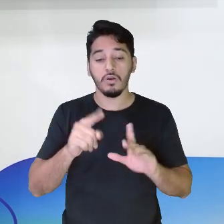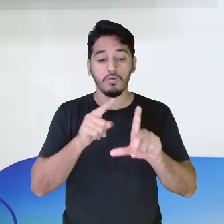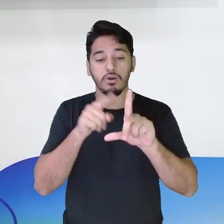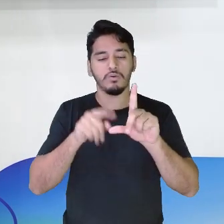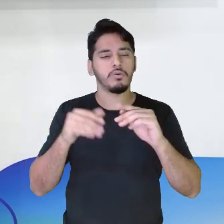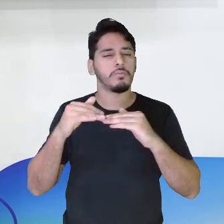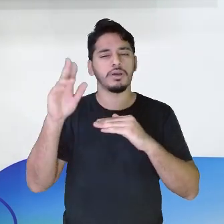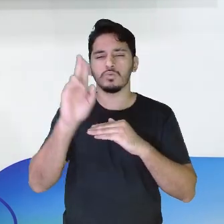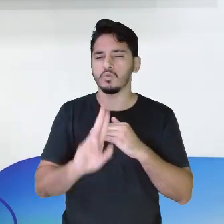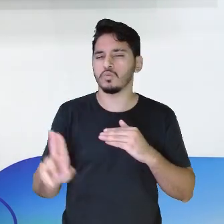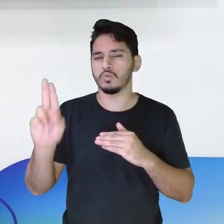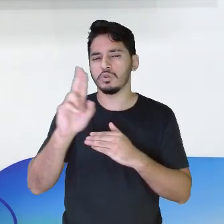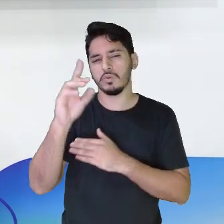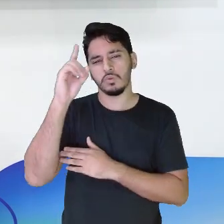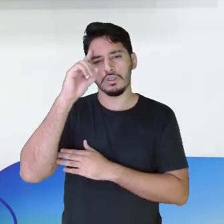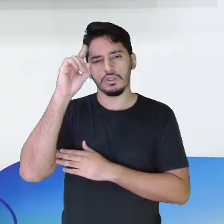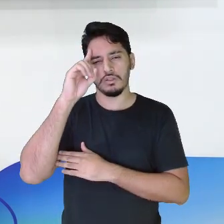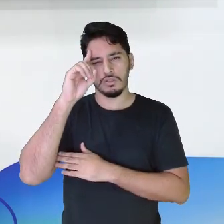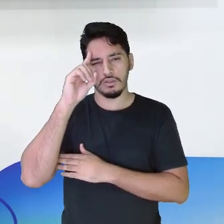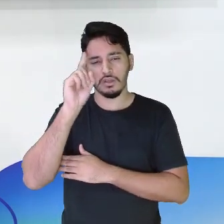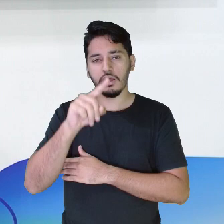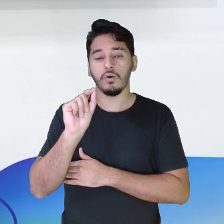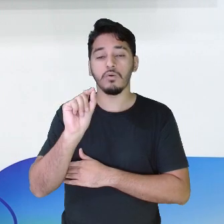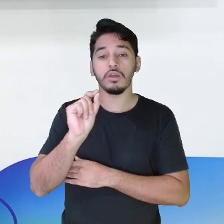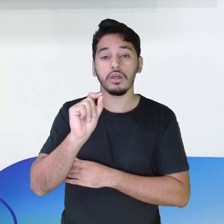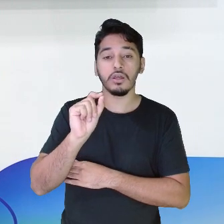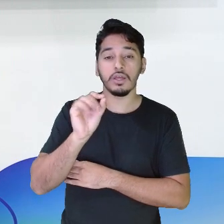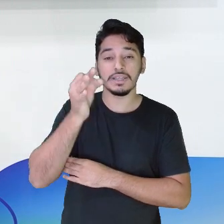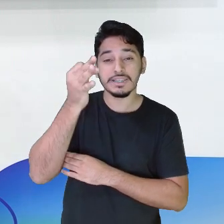mais utilizado no nosso cotidiano e ele mede